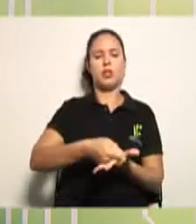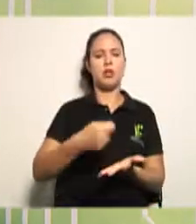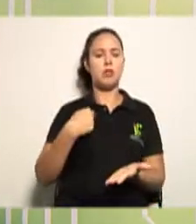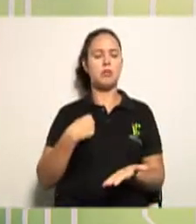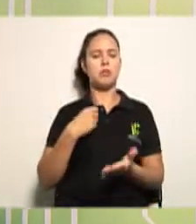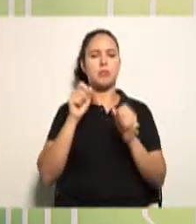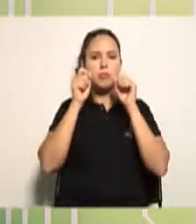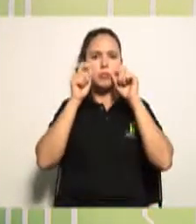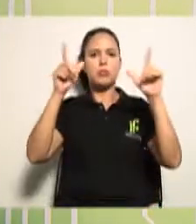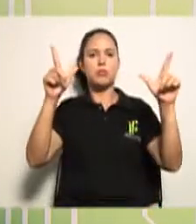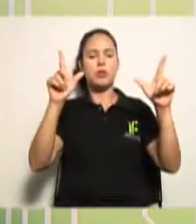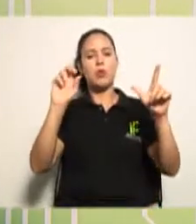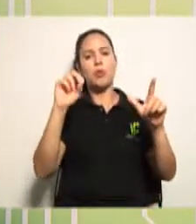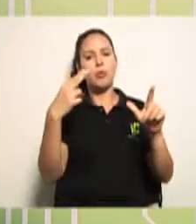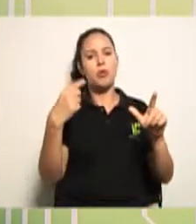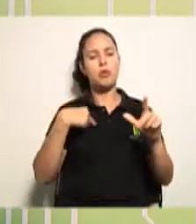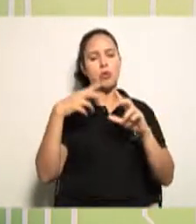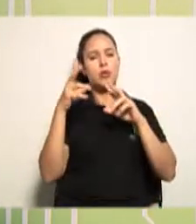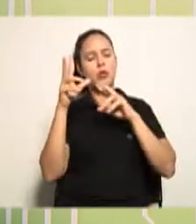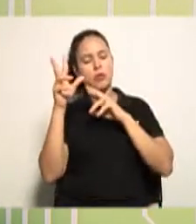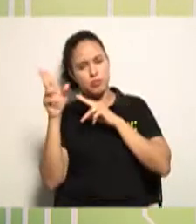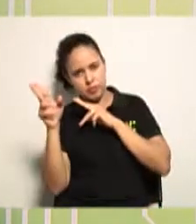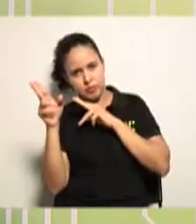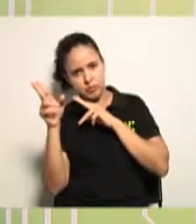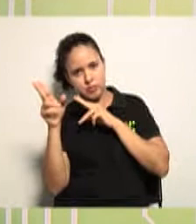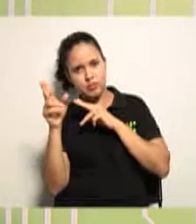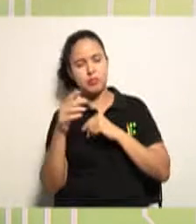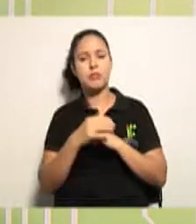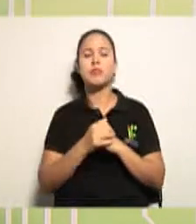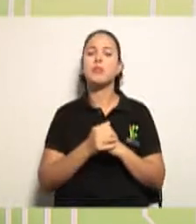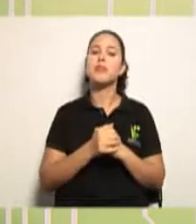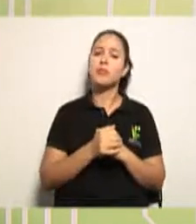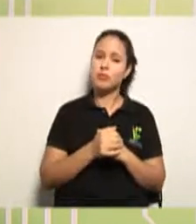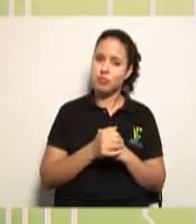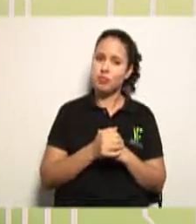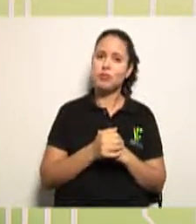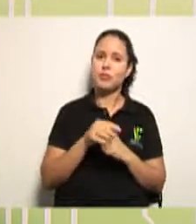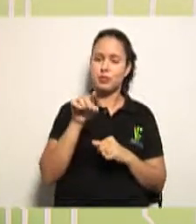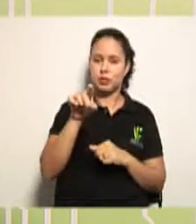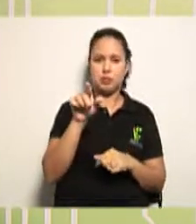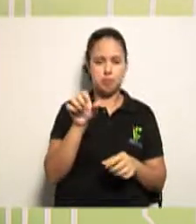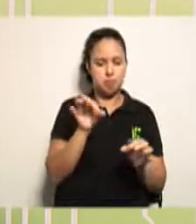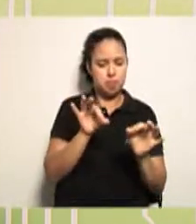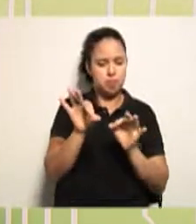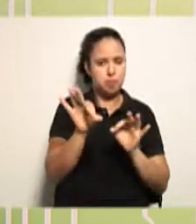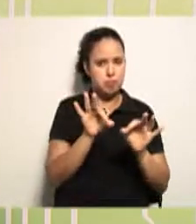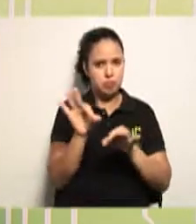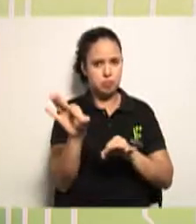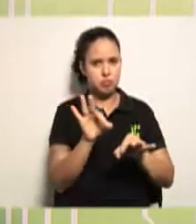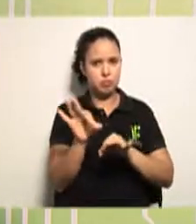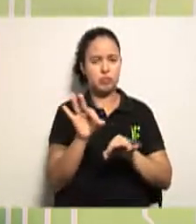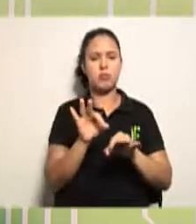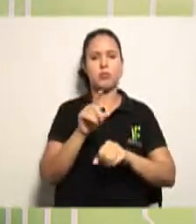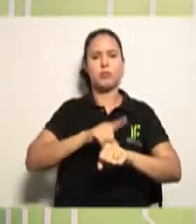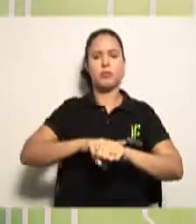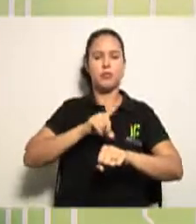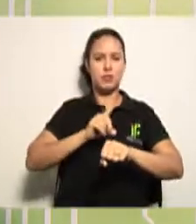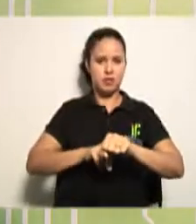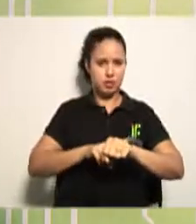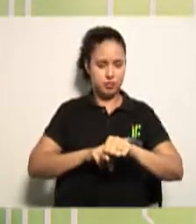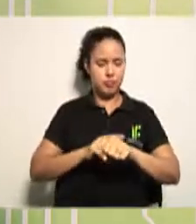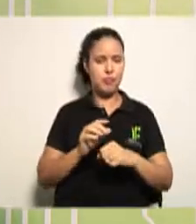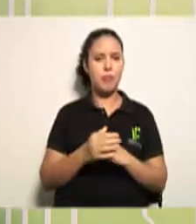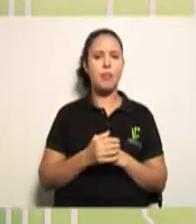levantar já ou eu vou pôr no soneca? Você já está gerindo o seu tempo aí, às vezes você coloca, eu conheço